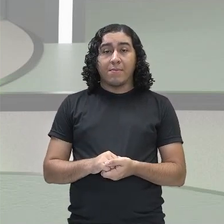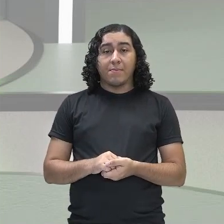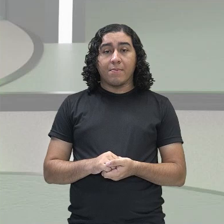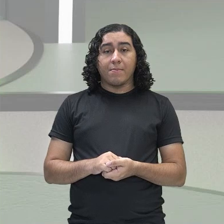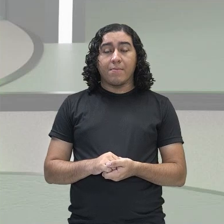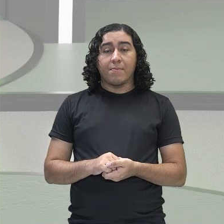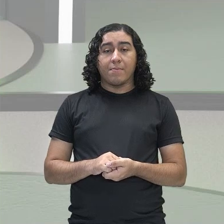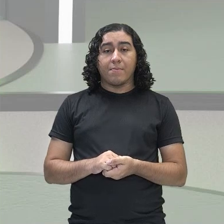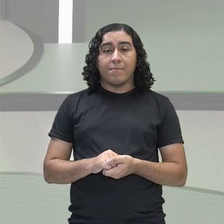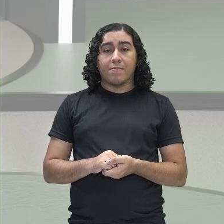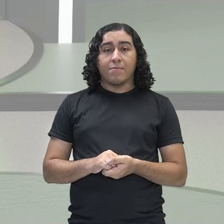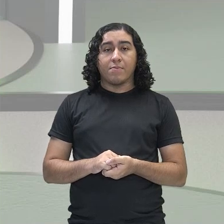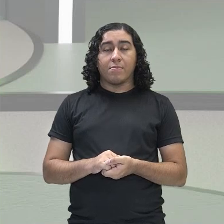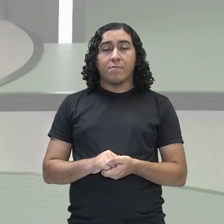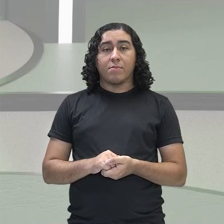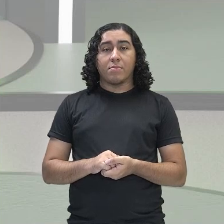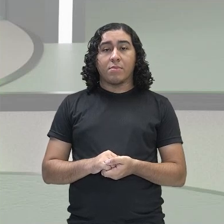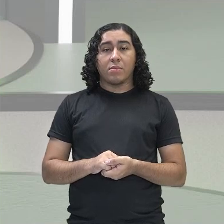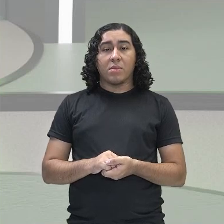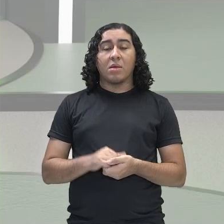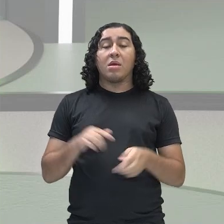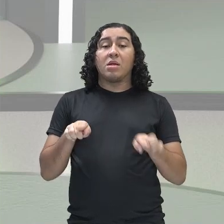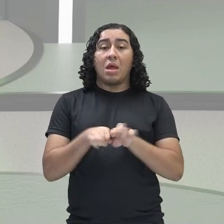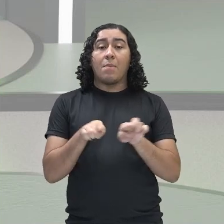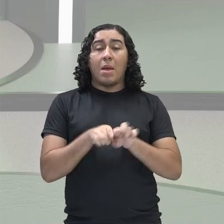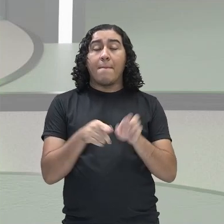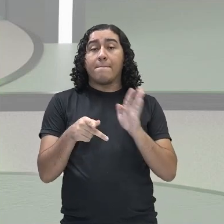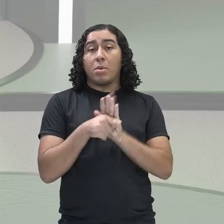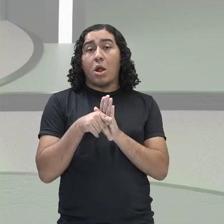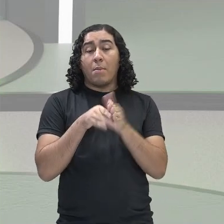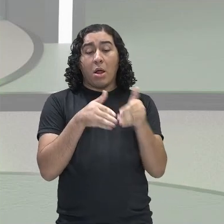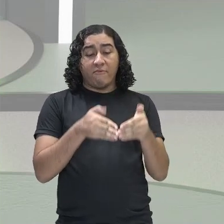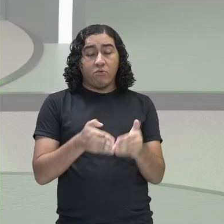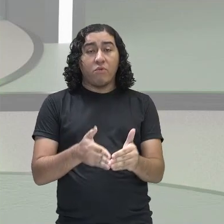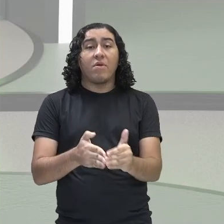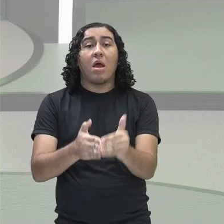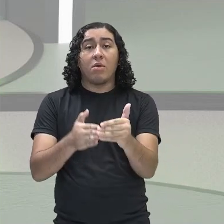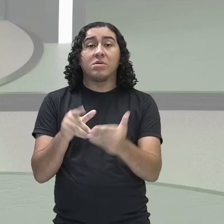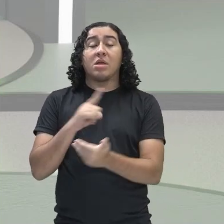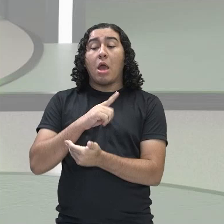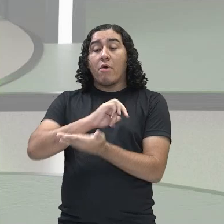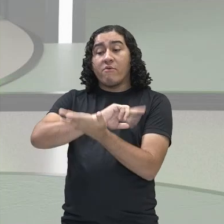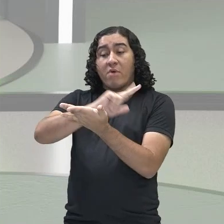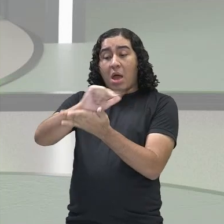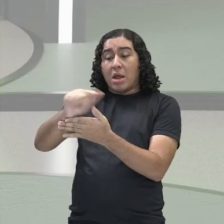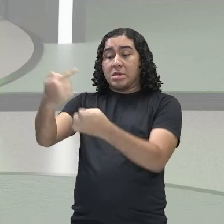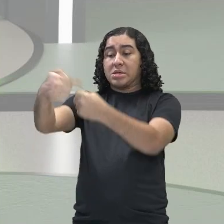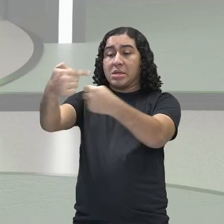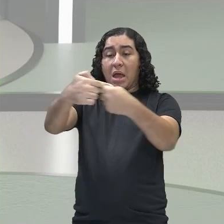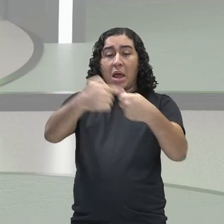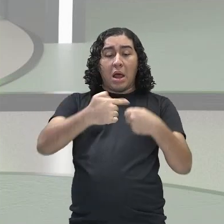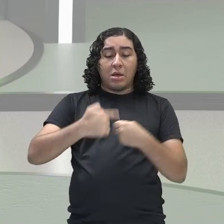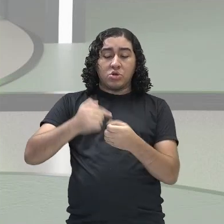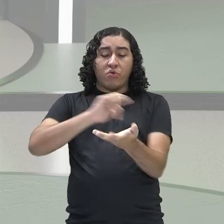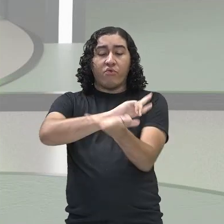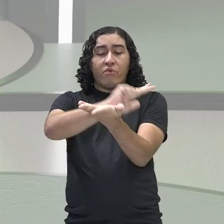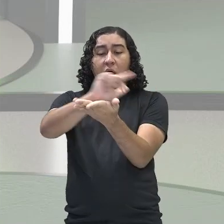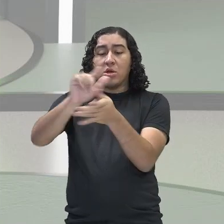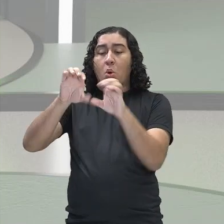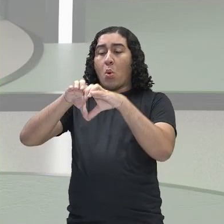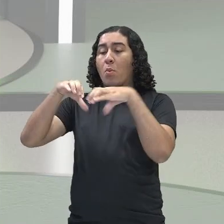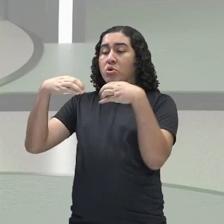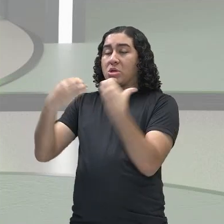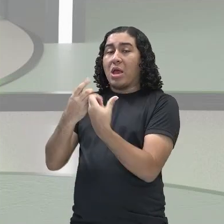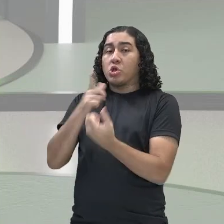faz parte do transporte fluvial, né? Nessa região existem muitas cidades, muitas comunidades, onde o rio